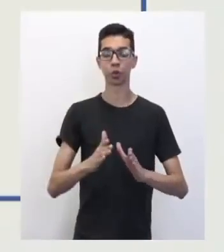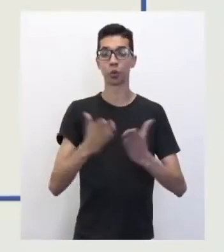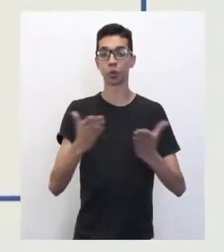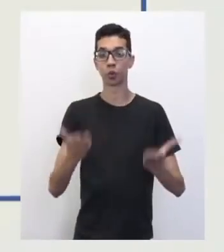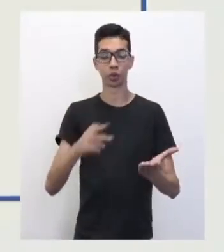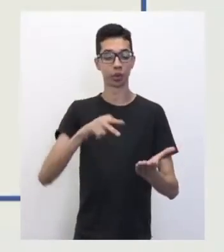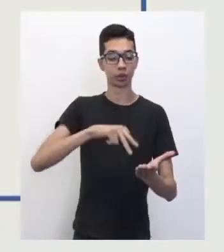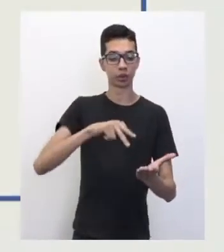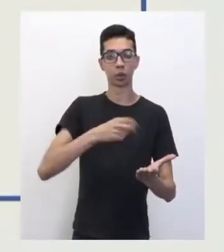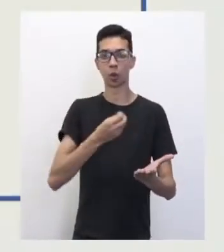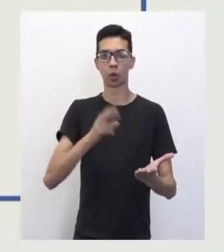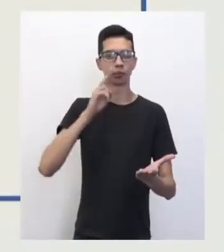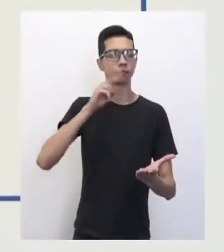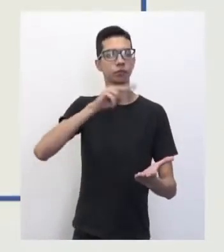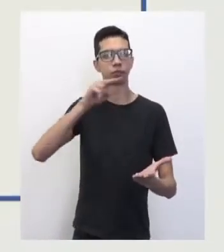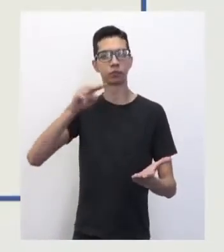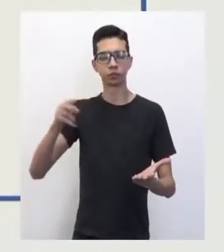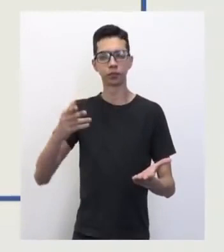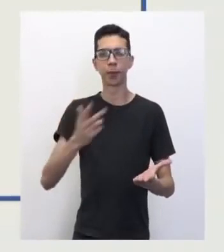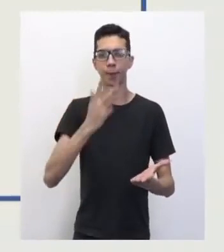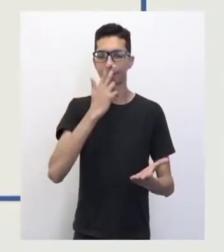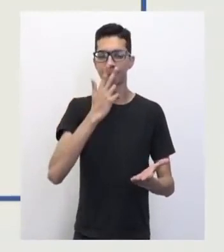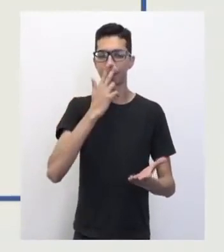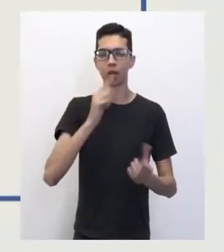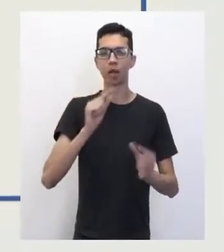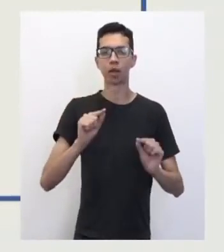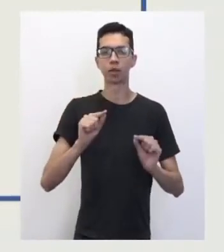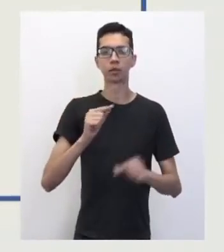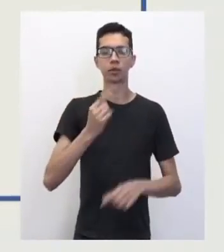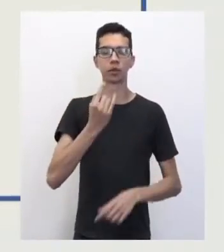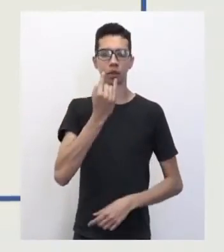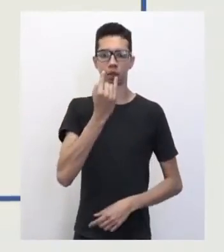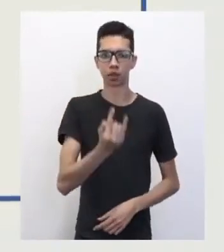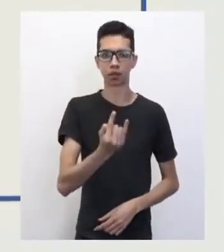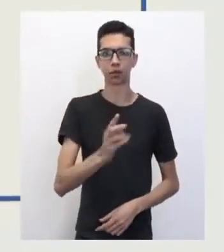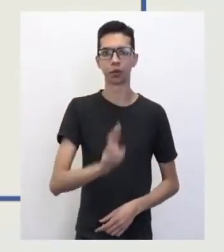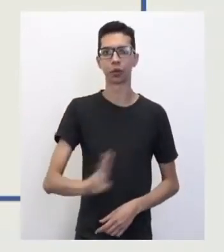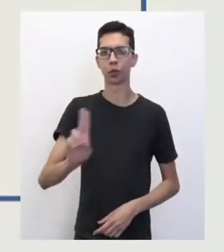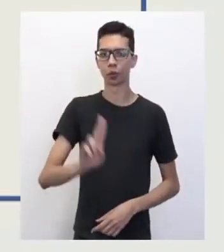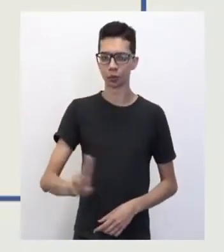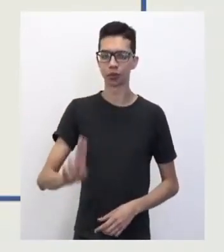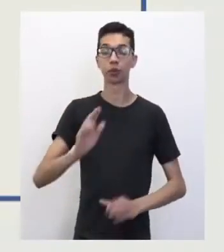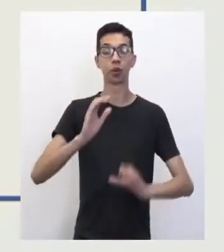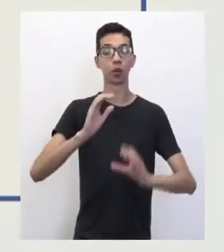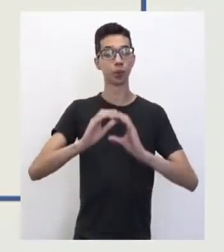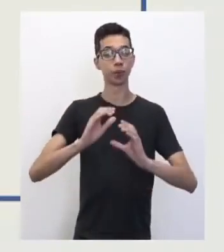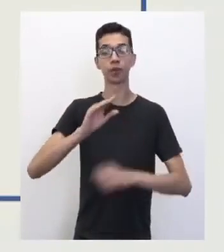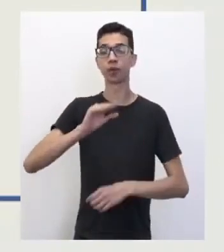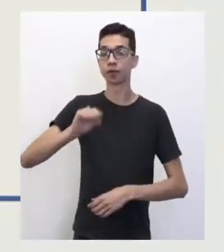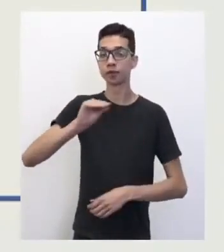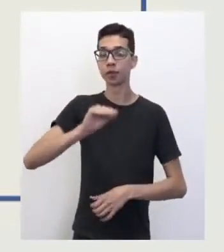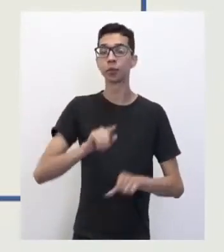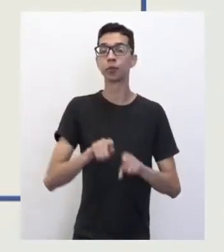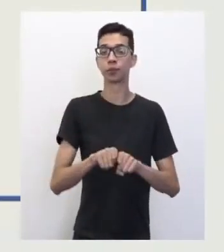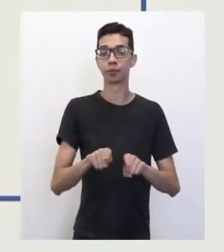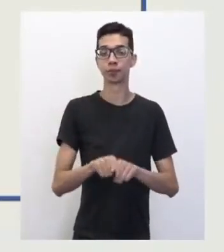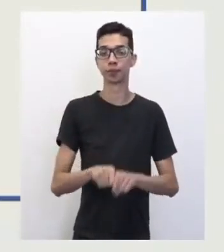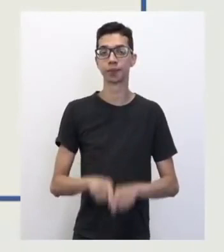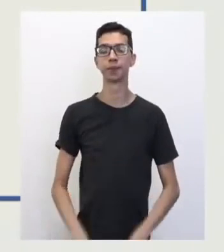ao leitor, também são bastante utilizados, principalmente na comunicação oral, né?